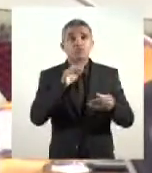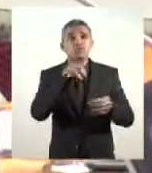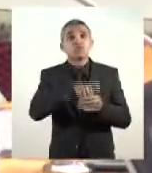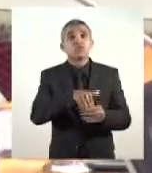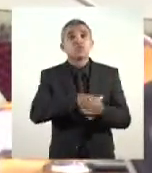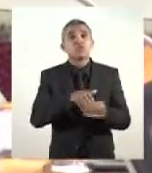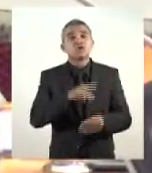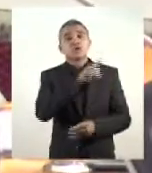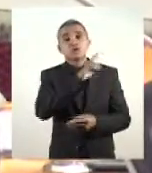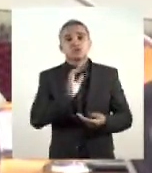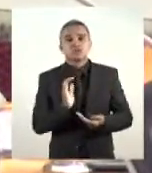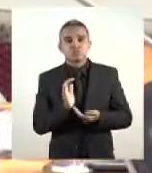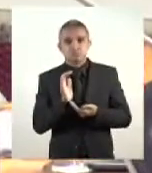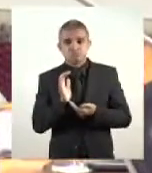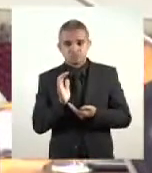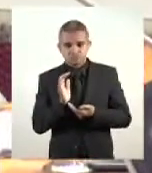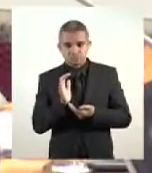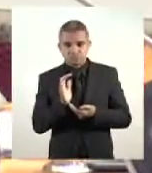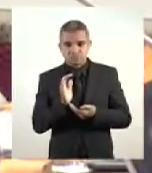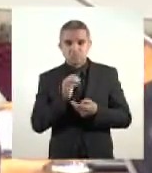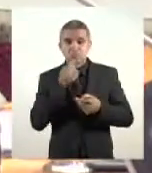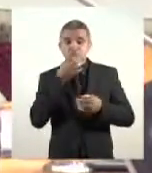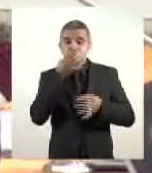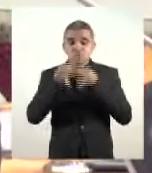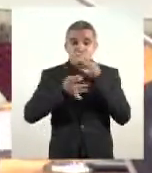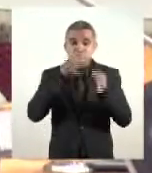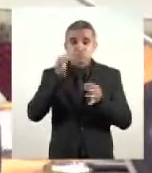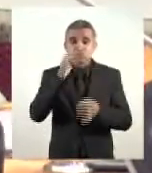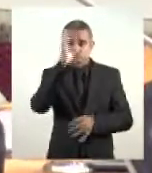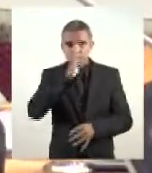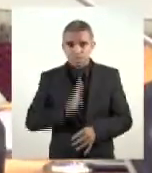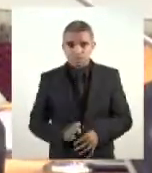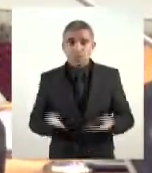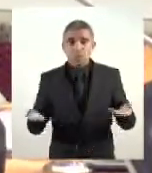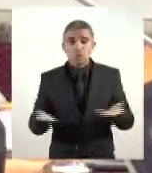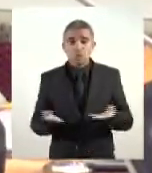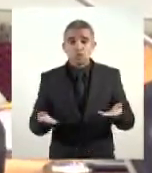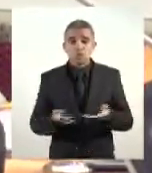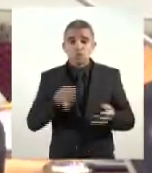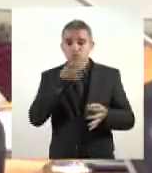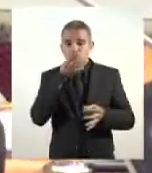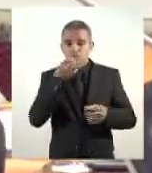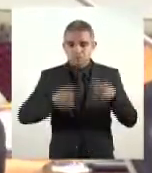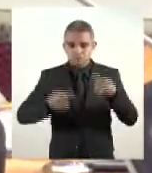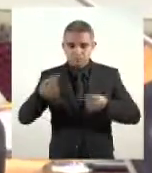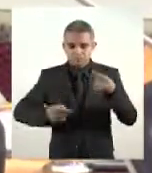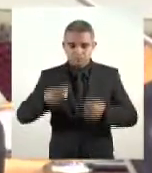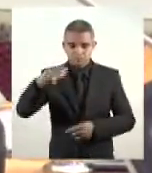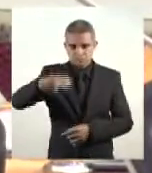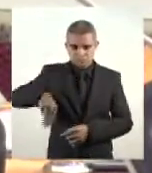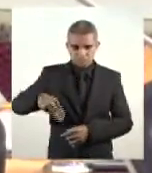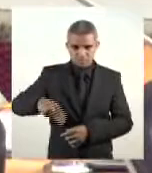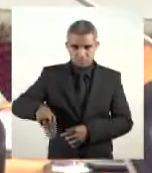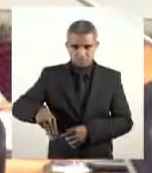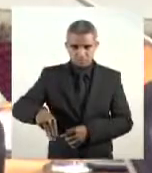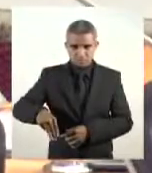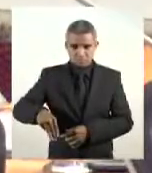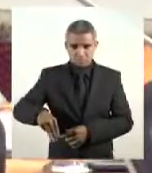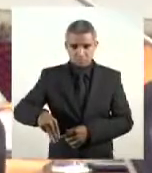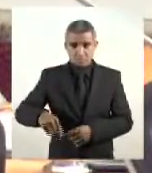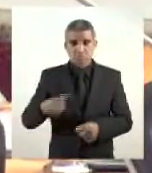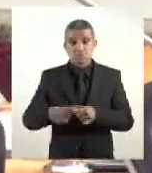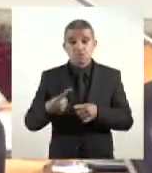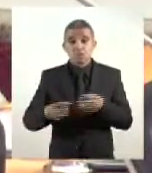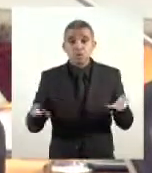eu discutirei o Brasil. Mas hoje eu estou discutindo o Maranhão, porque hoje eu estou vendo pessoas do Maranhão morrendo. Eu estou